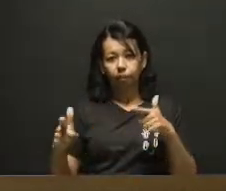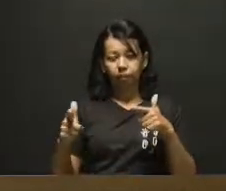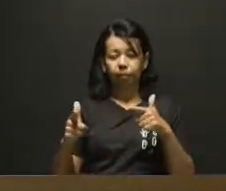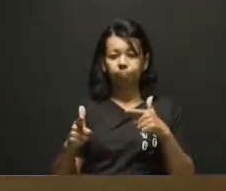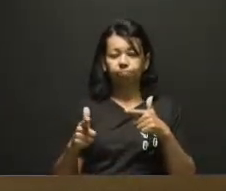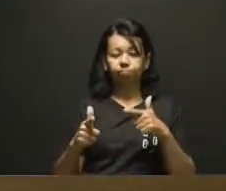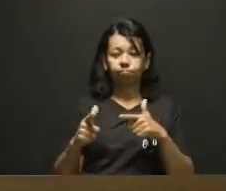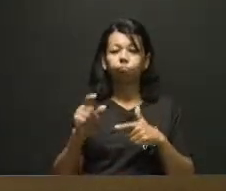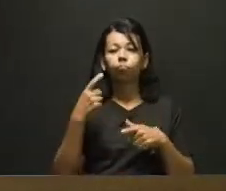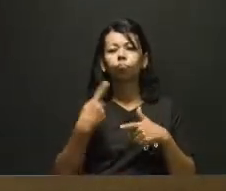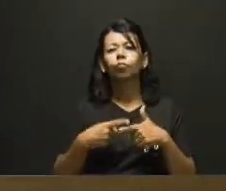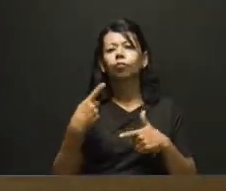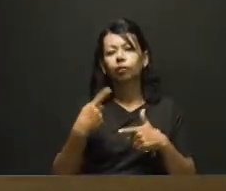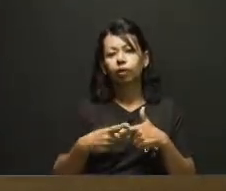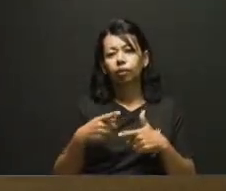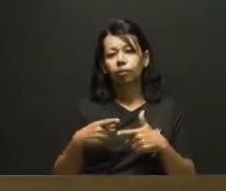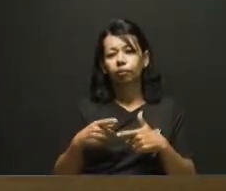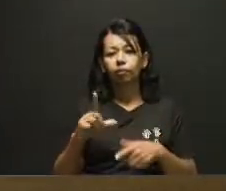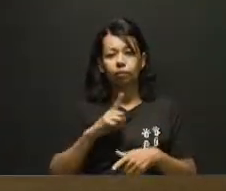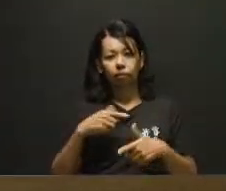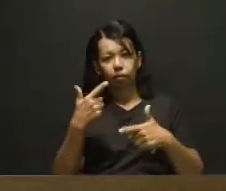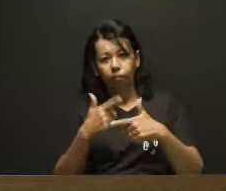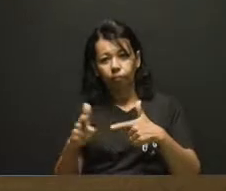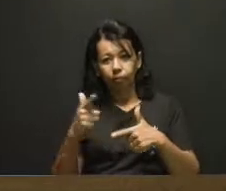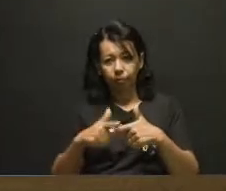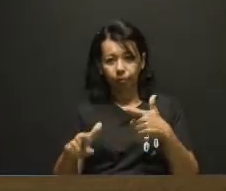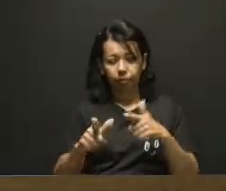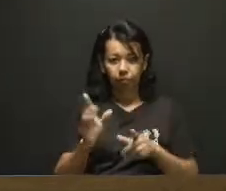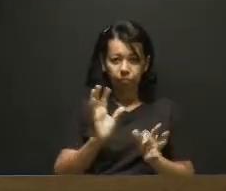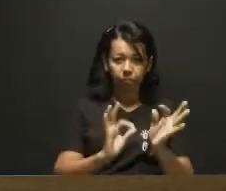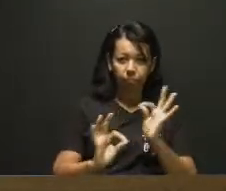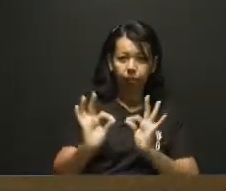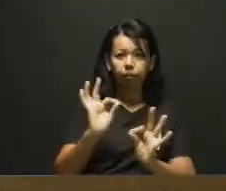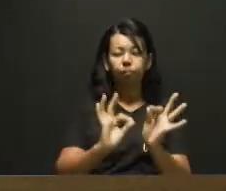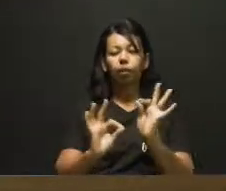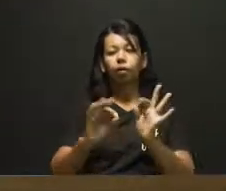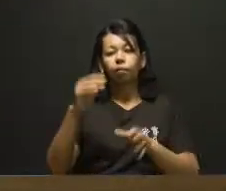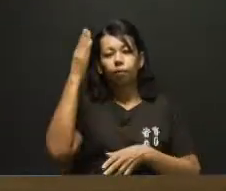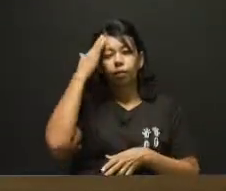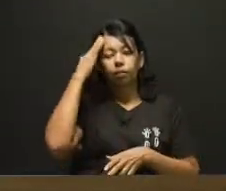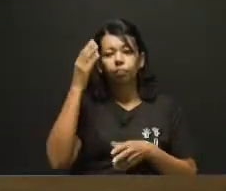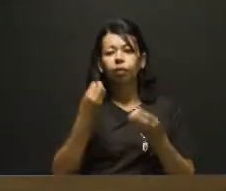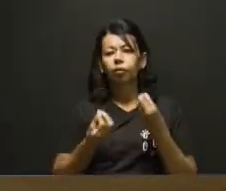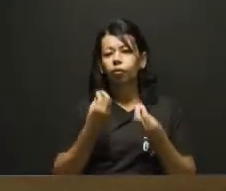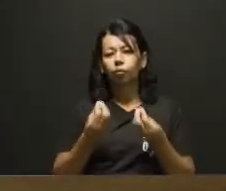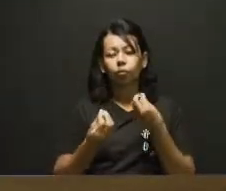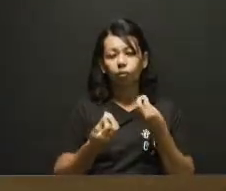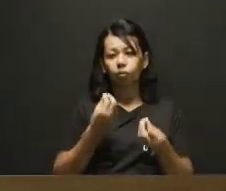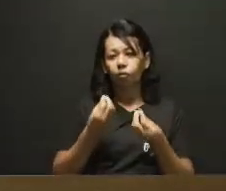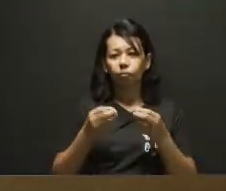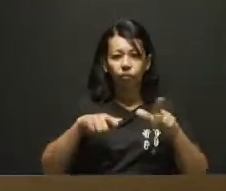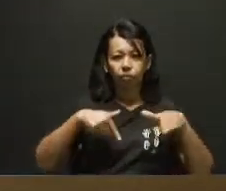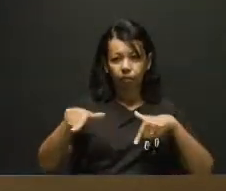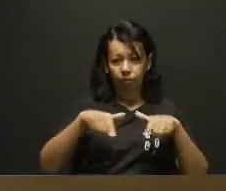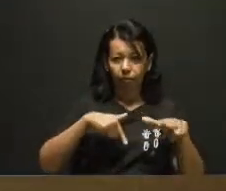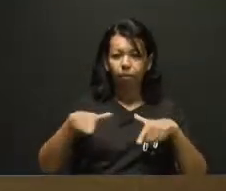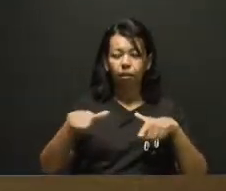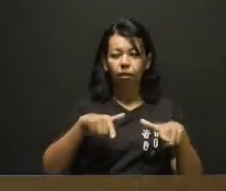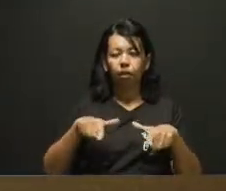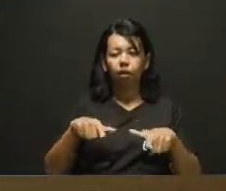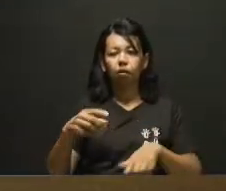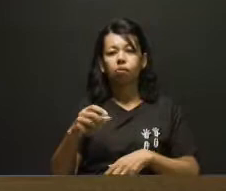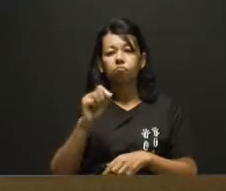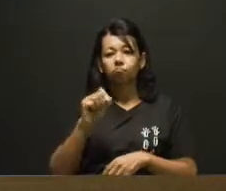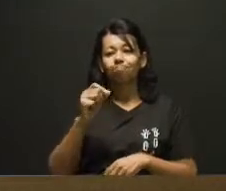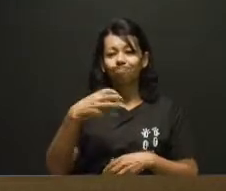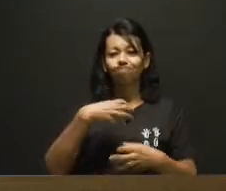problema ele ela vai montar ali um quebra cabeça pra saber que linha que segmento que ela vai trabalhar de que forma